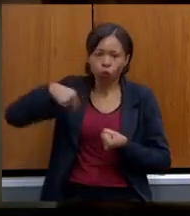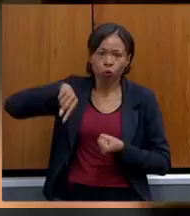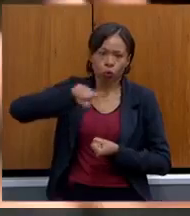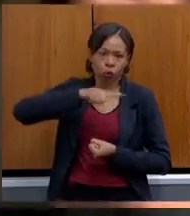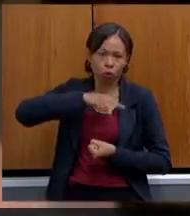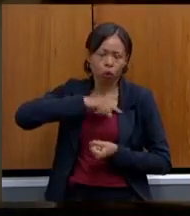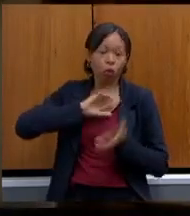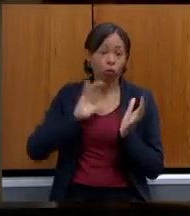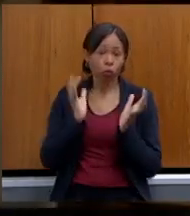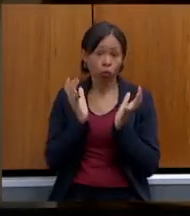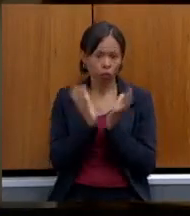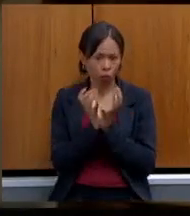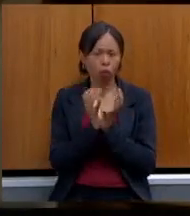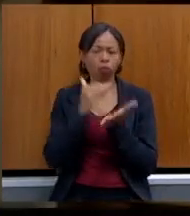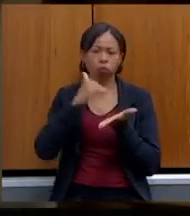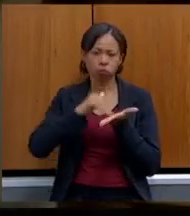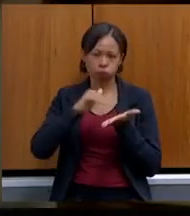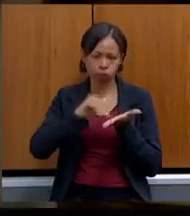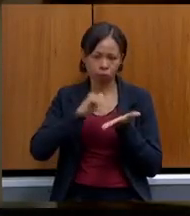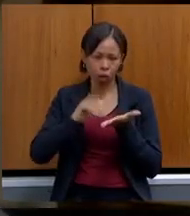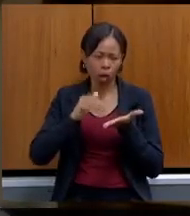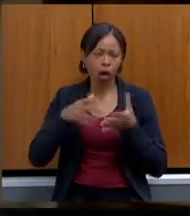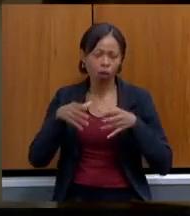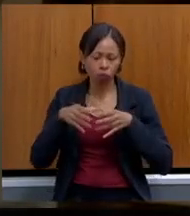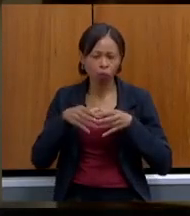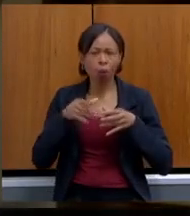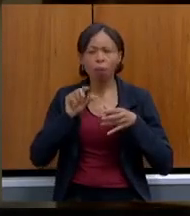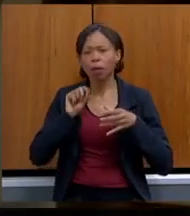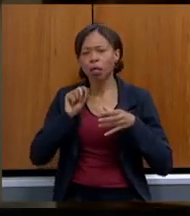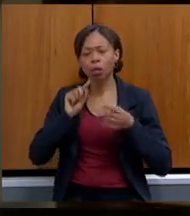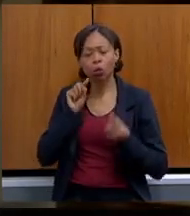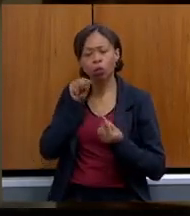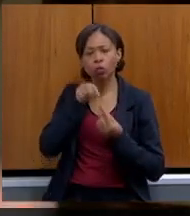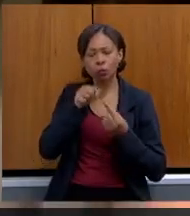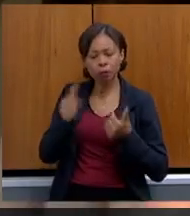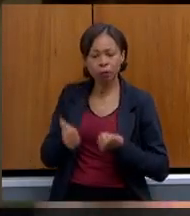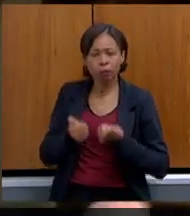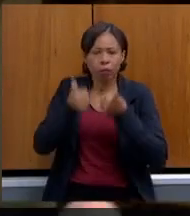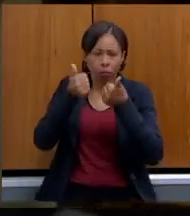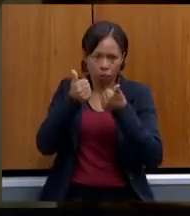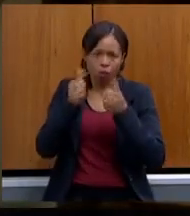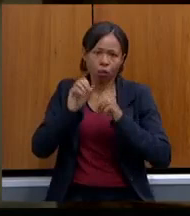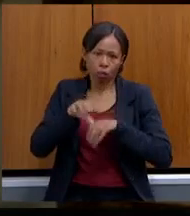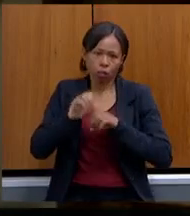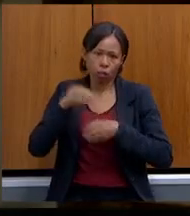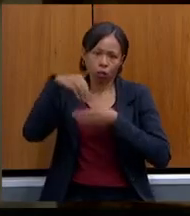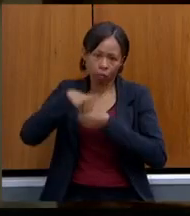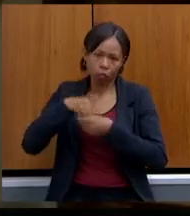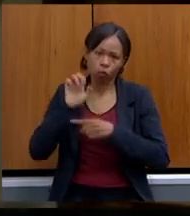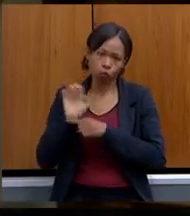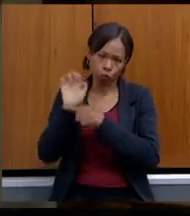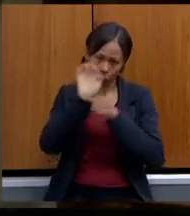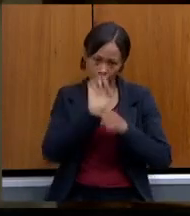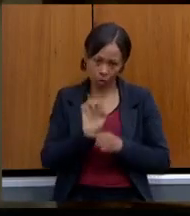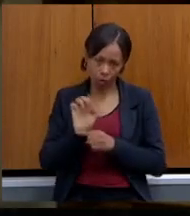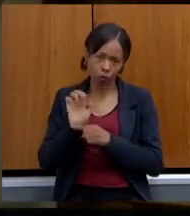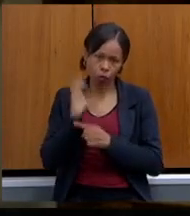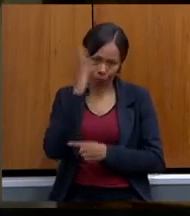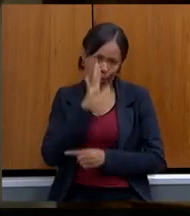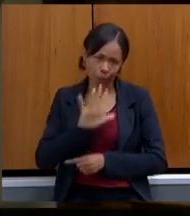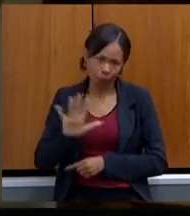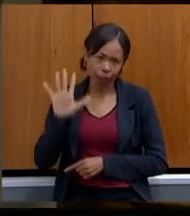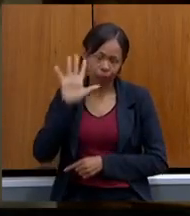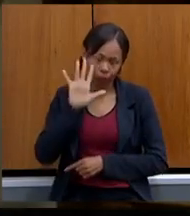senhora de toda a equipe para que a gente possa ter a melhor educação entre os estados brasileiros e estou